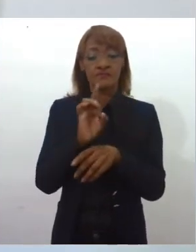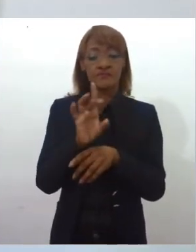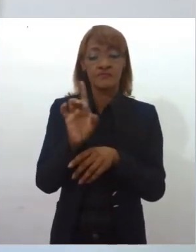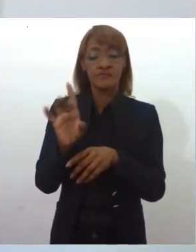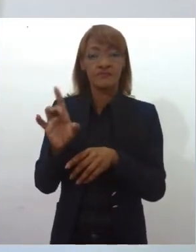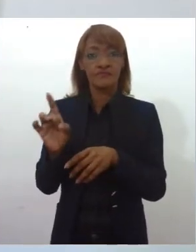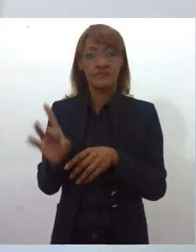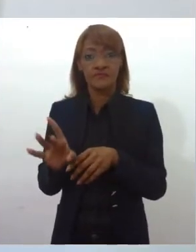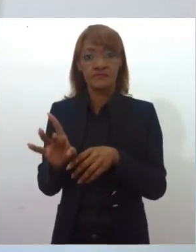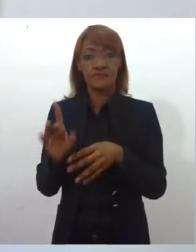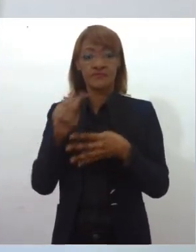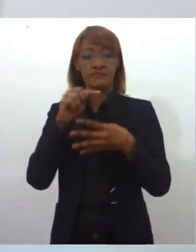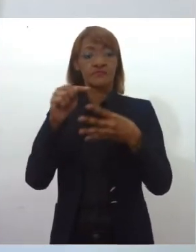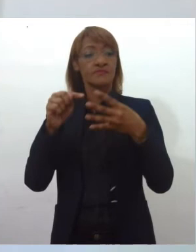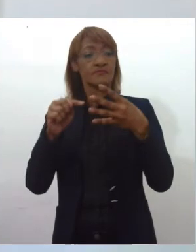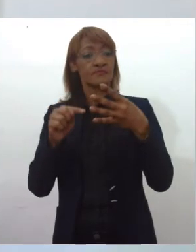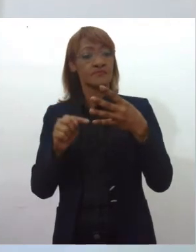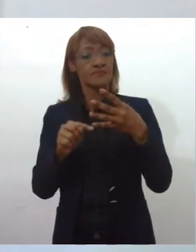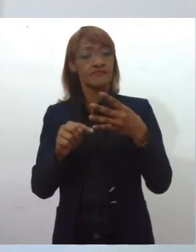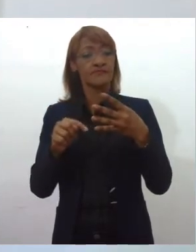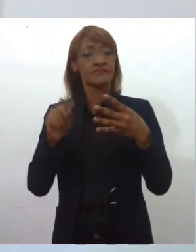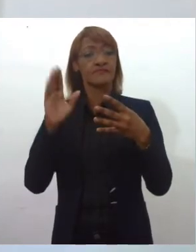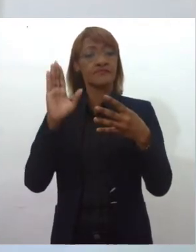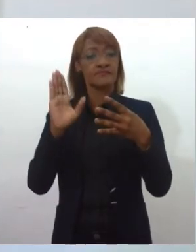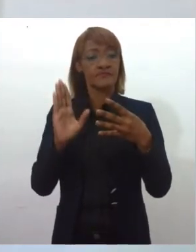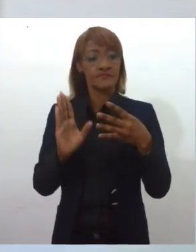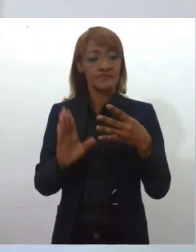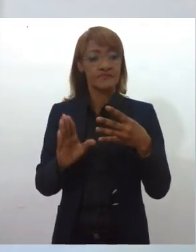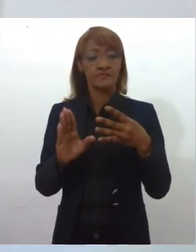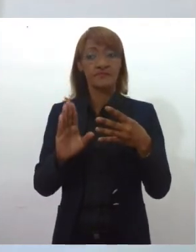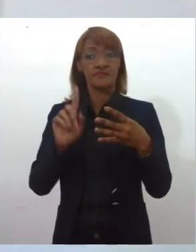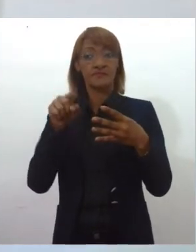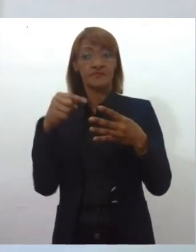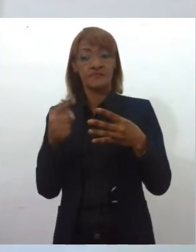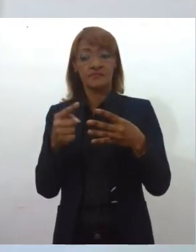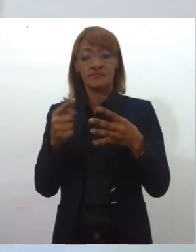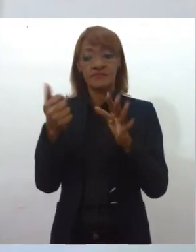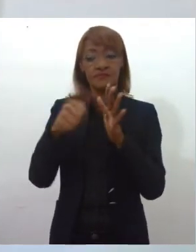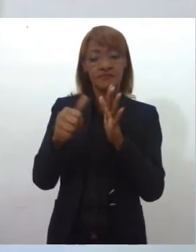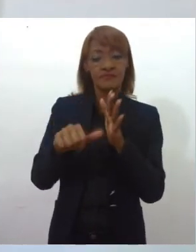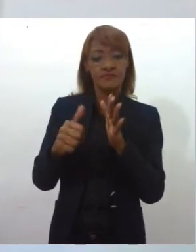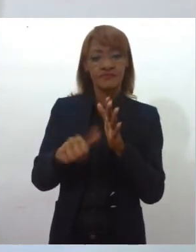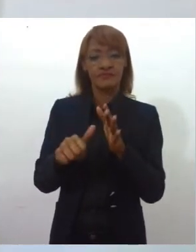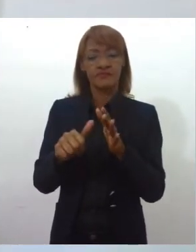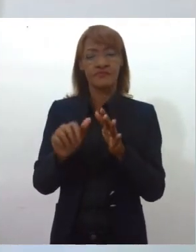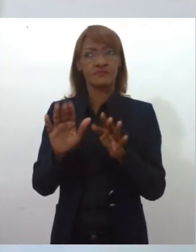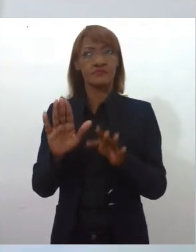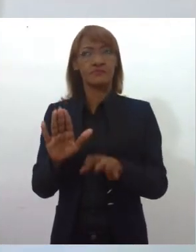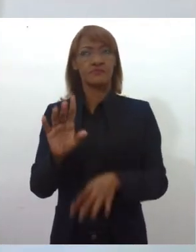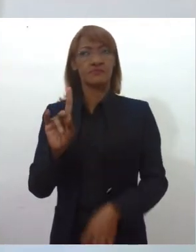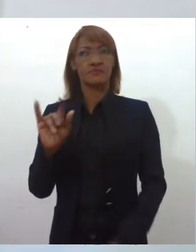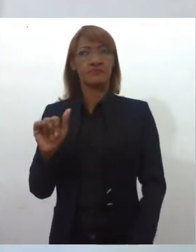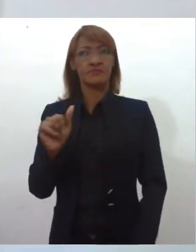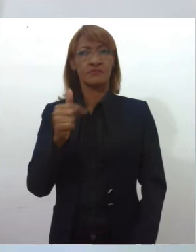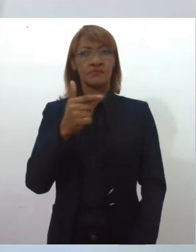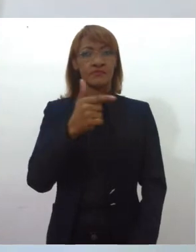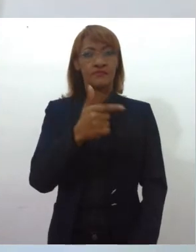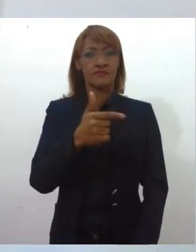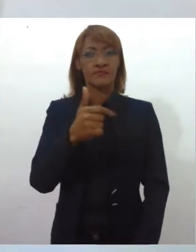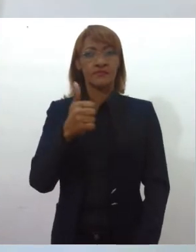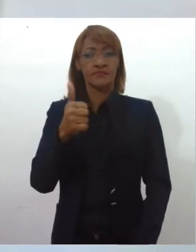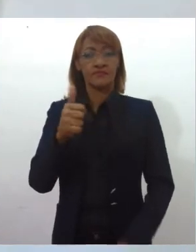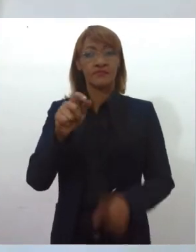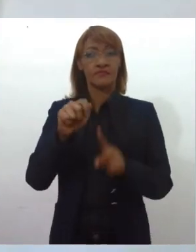modalidade de bolsa e vai ser feito o julgamento e no dia, mais ou menos, dia 21 de